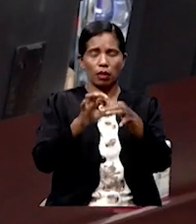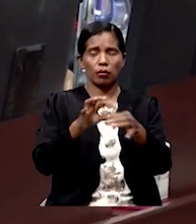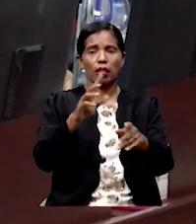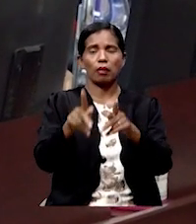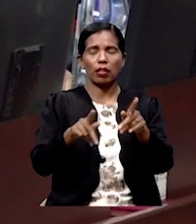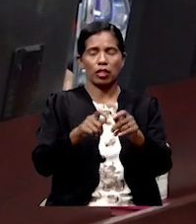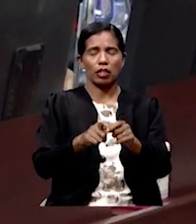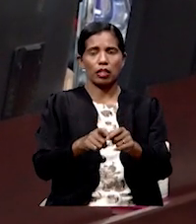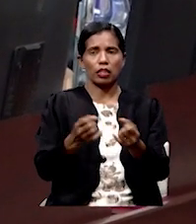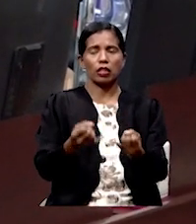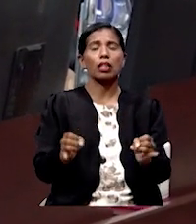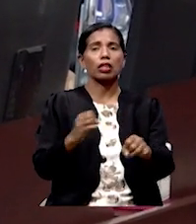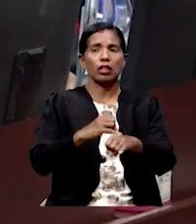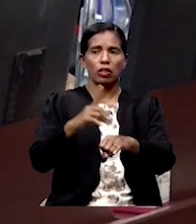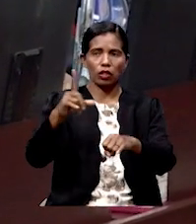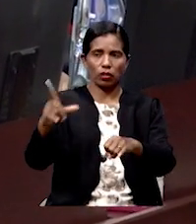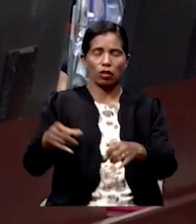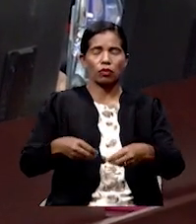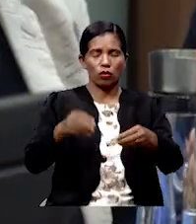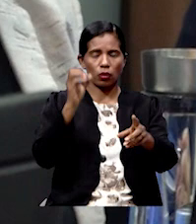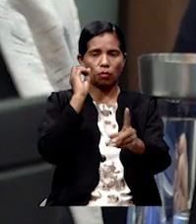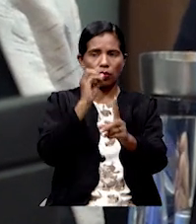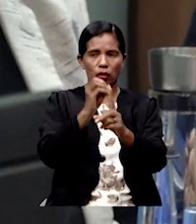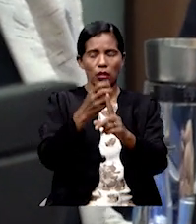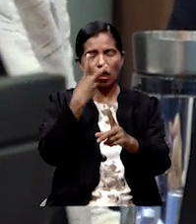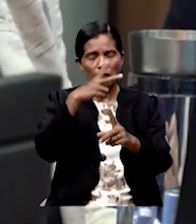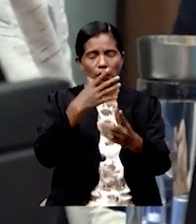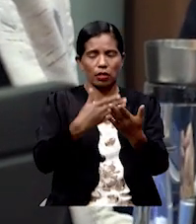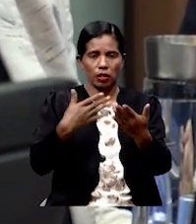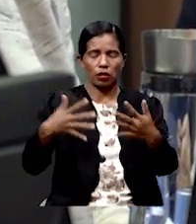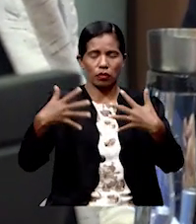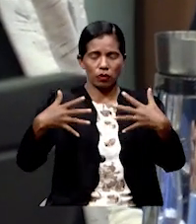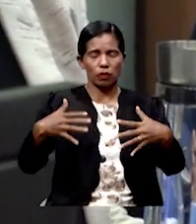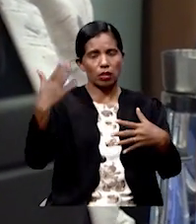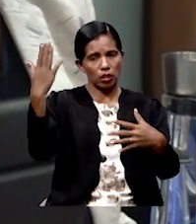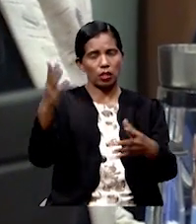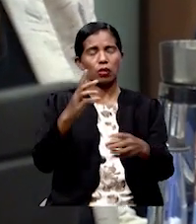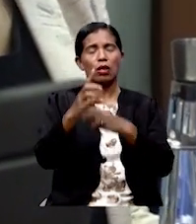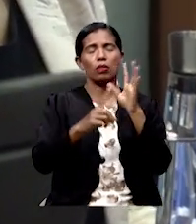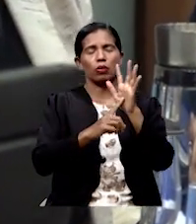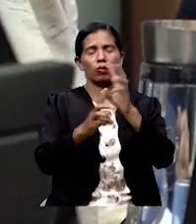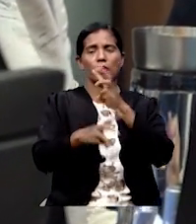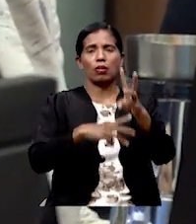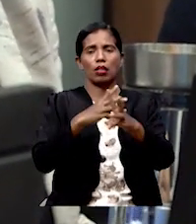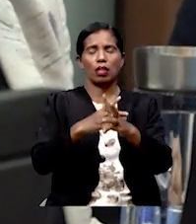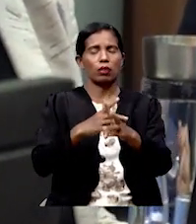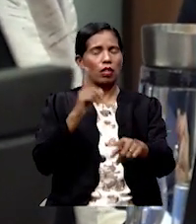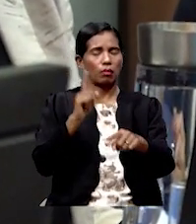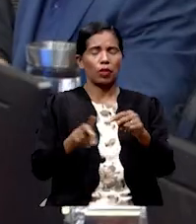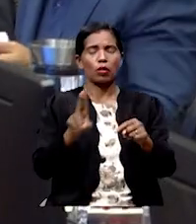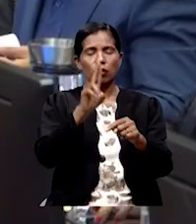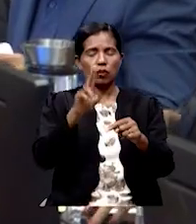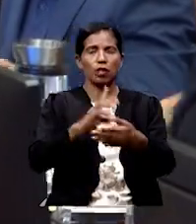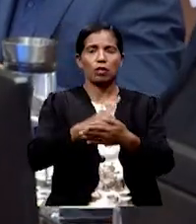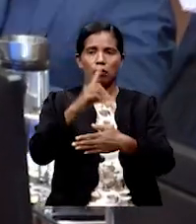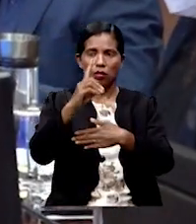foni opinião rodi contra proliferação armas nucleares ba iha mundo. Nomos atubando uso, desenvolvimento,